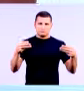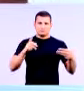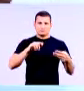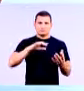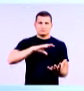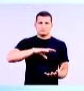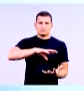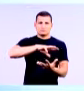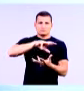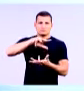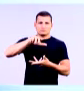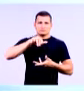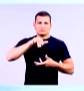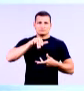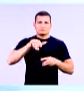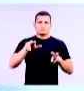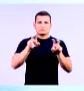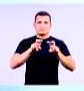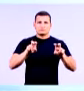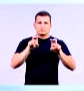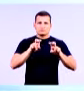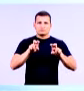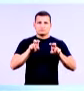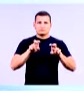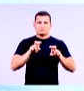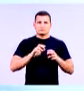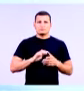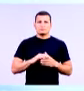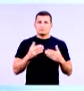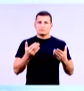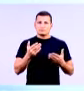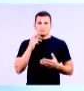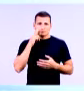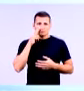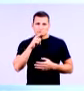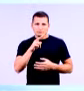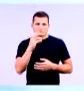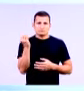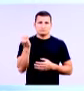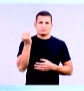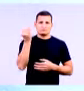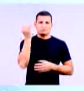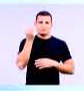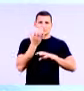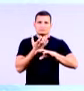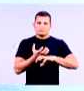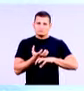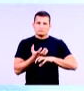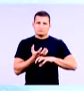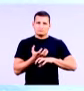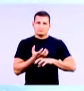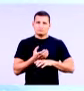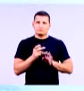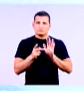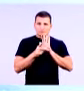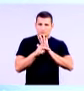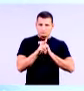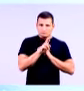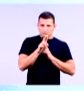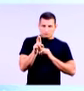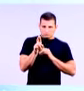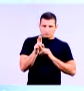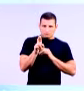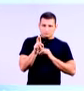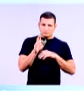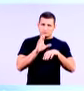de computadores, está certo? Então, daí você vê a importância da disciplina, porque no próprio nome do curso você já